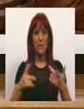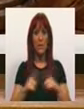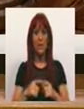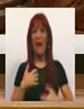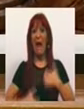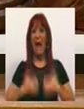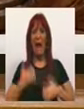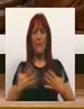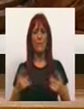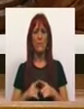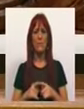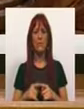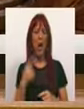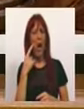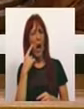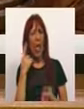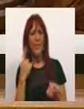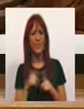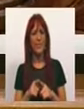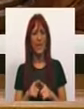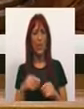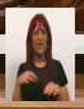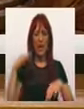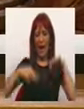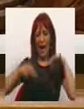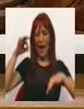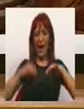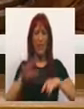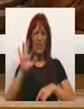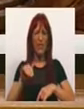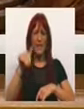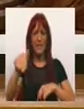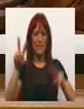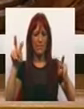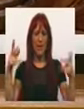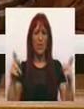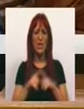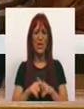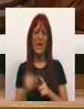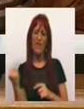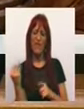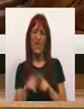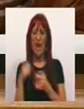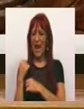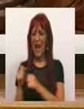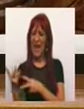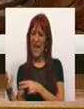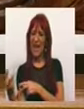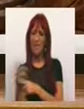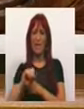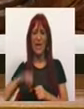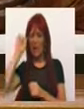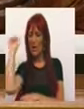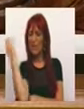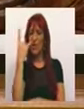desespero ensaiou uma coreografia do fim de semana com o simulacro limpeza da floresta por